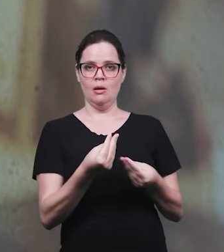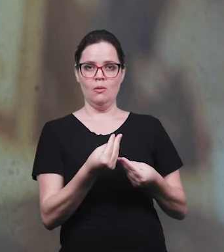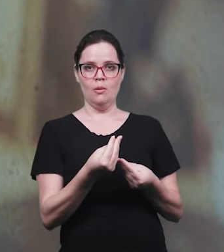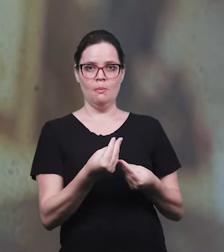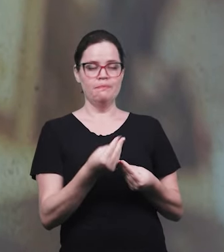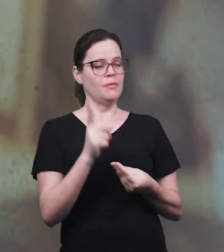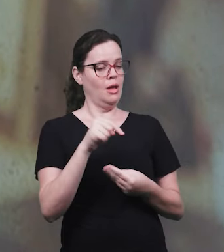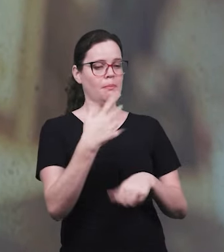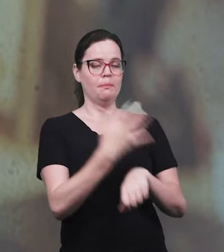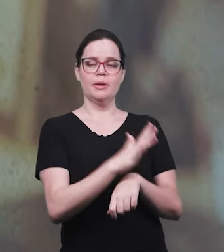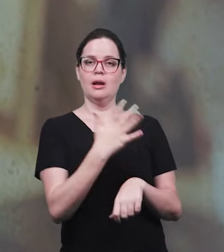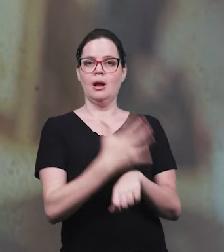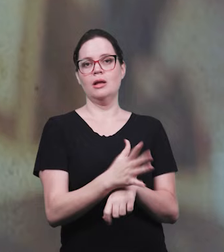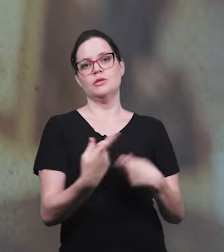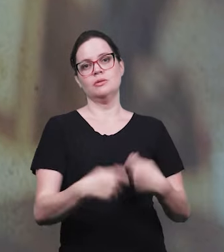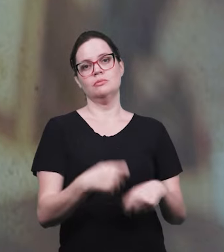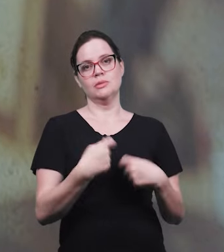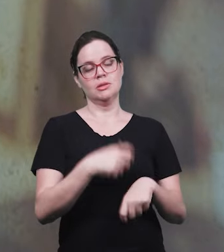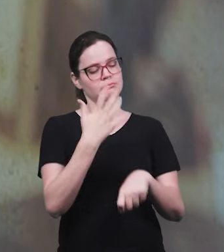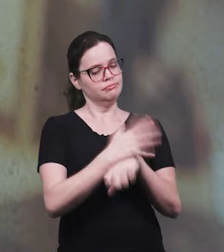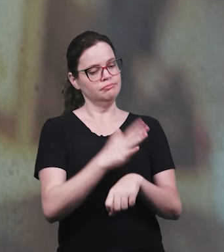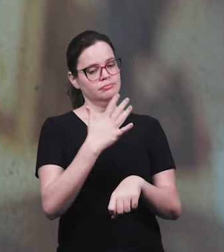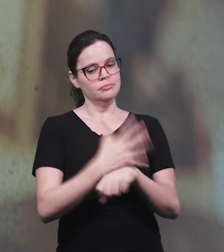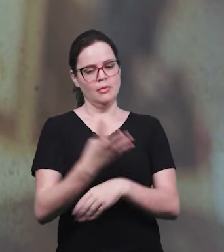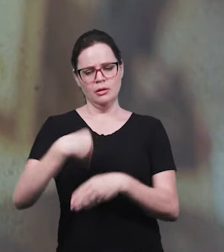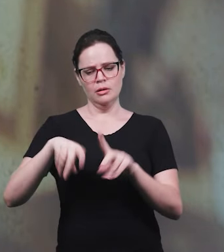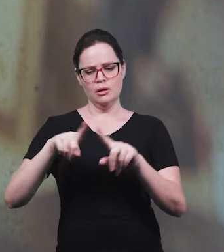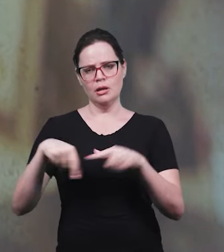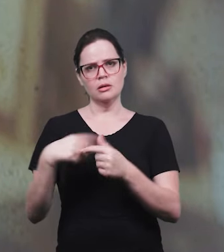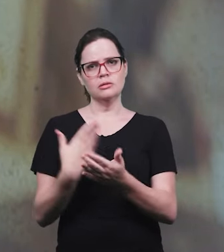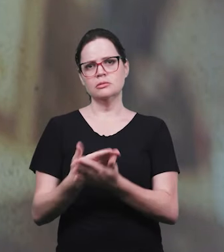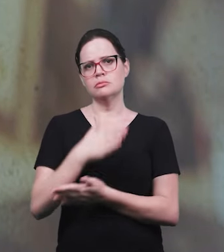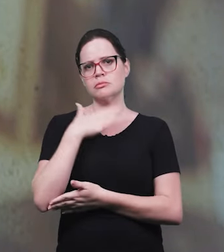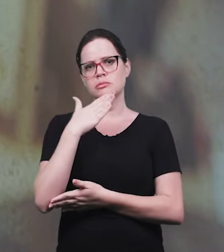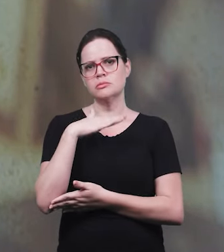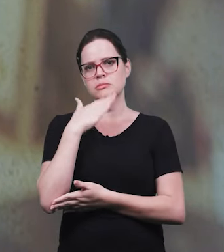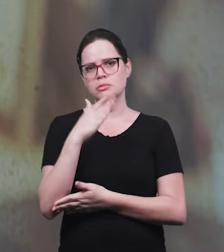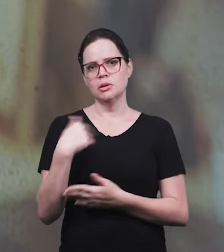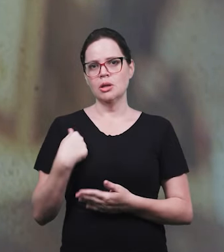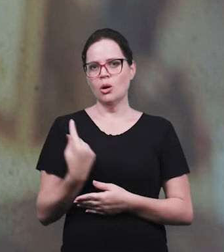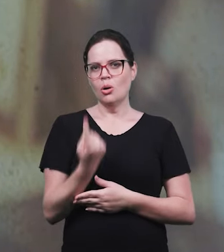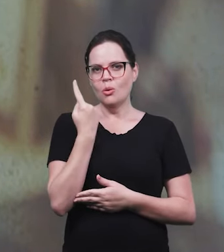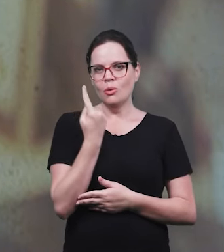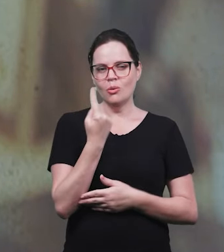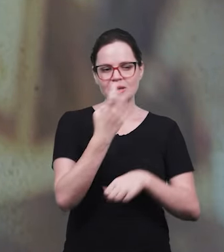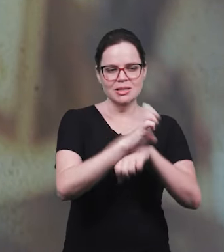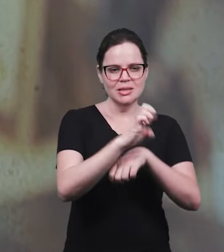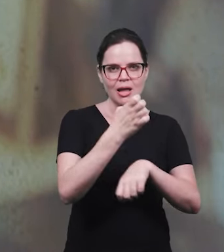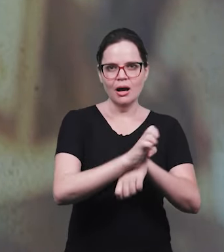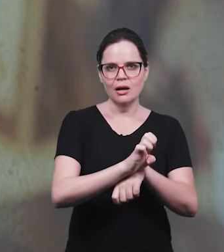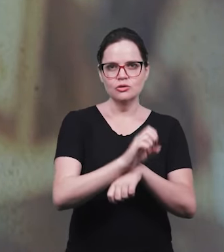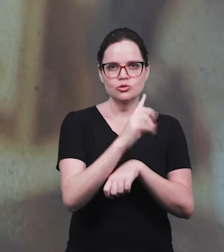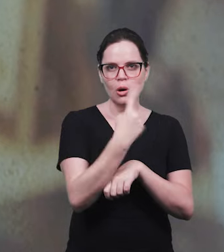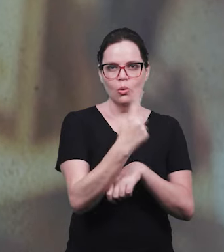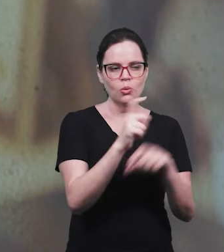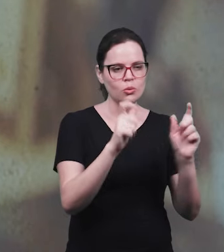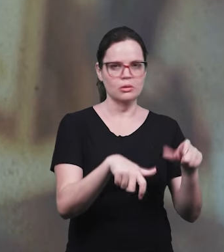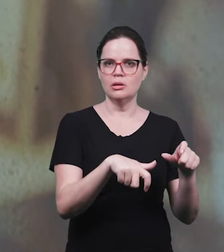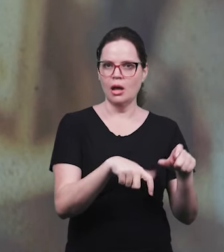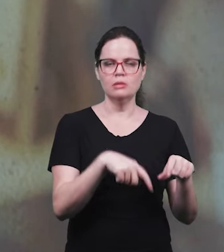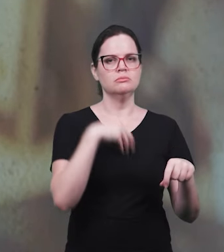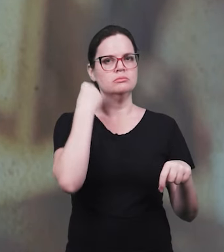na sala de aula. Então, eu sugiro também que a pessoa não fique em apenas um estágio. Então, se ela possa passar.